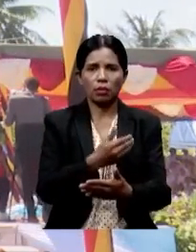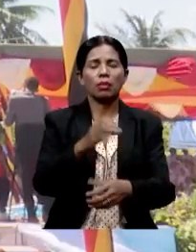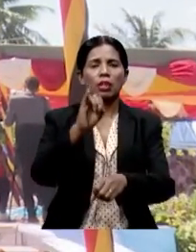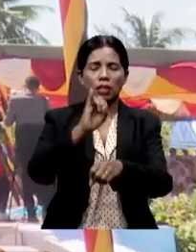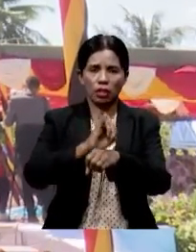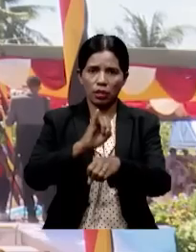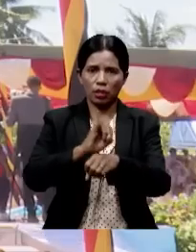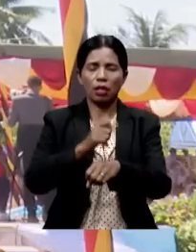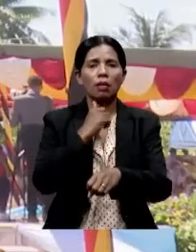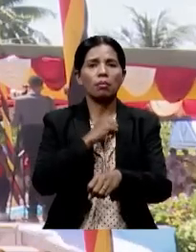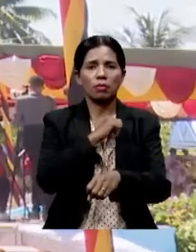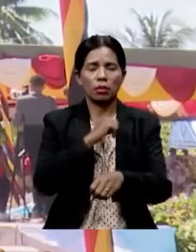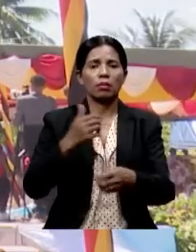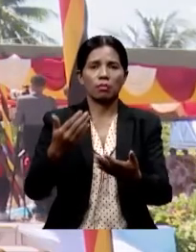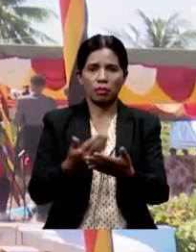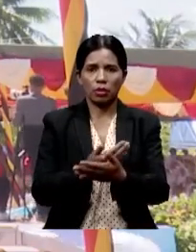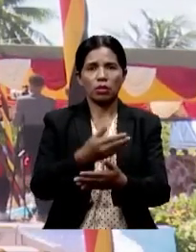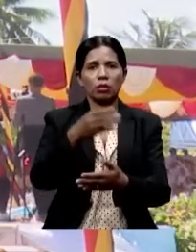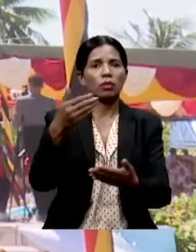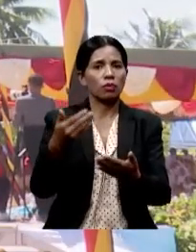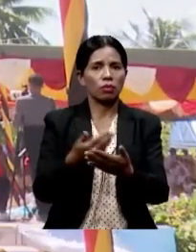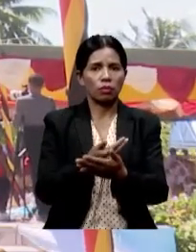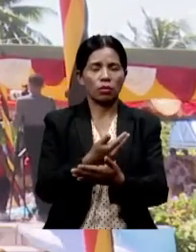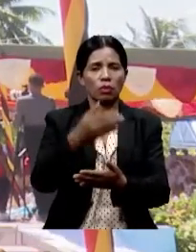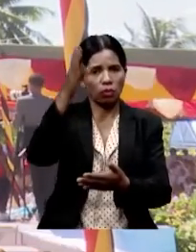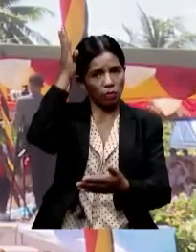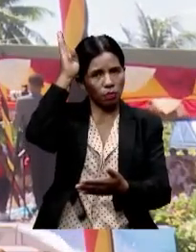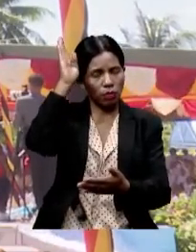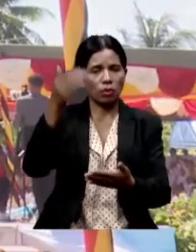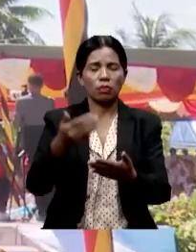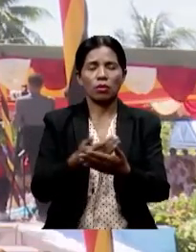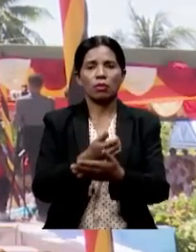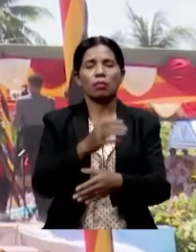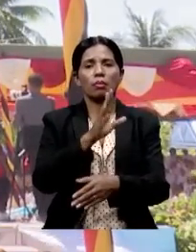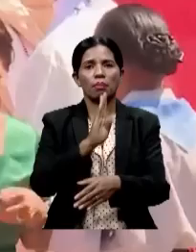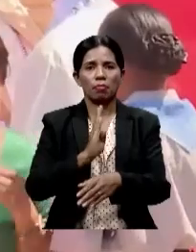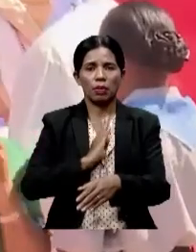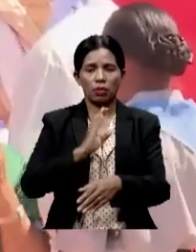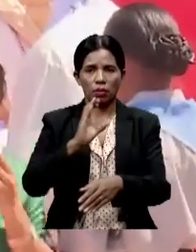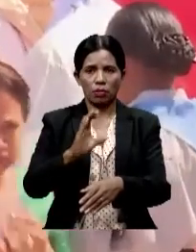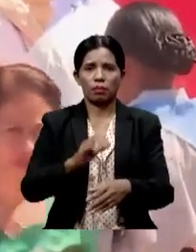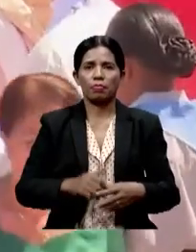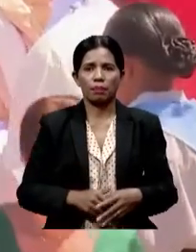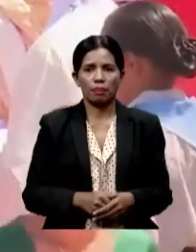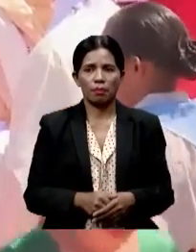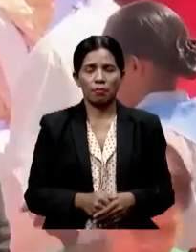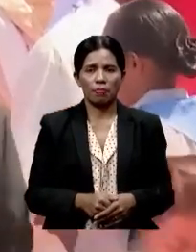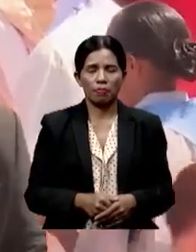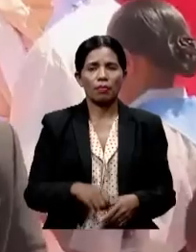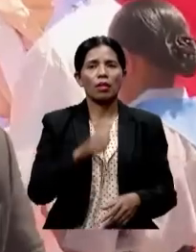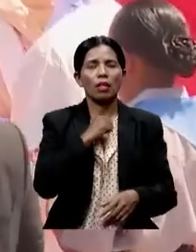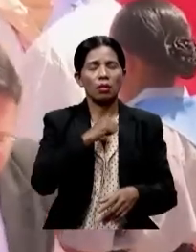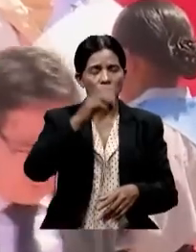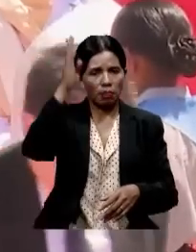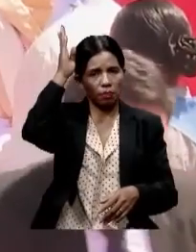diocese, sucessor do saudoso Dom Basílio do Nascimento. Amo Papa Francisco,